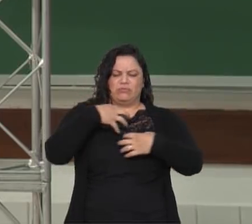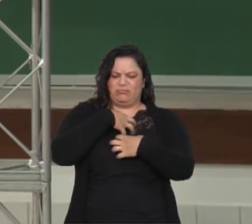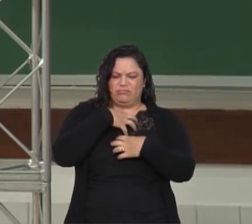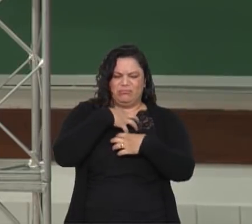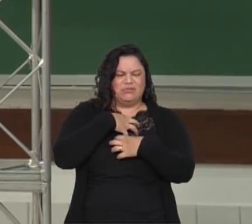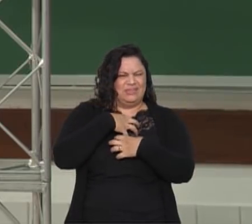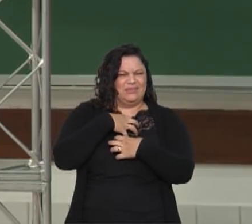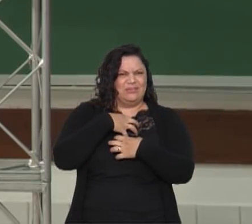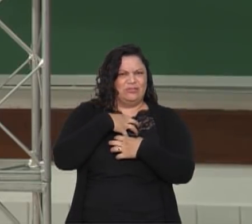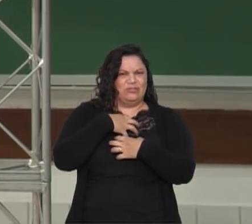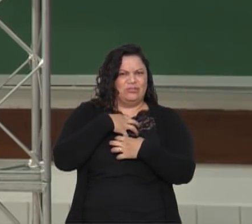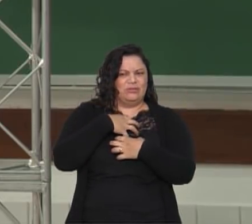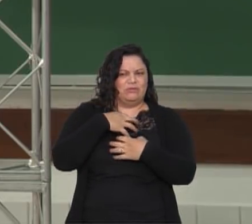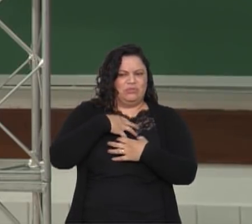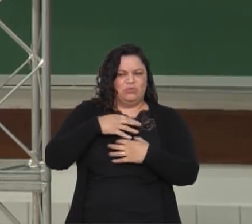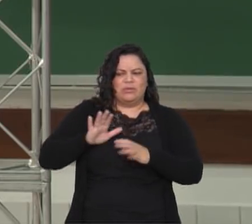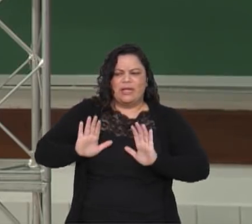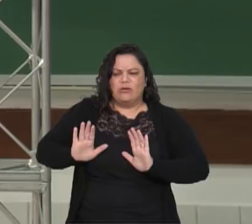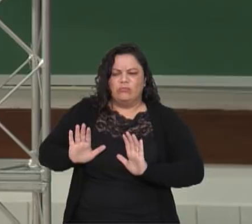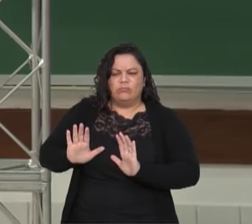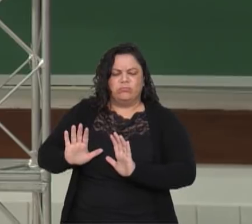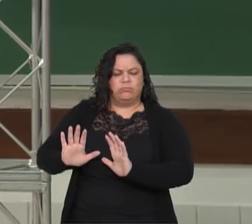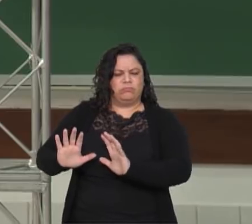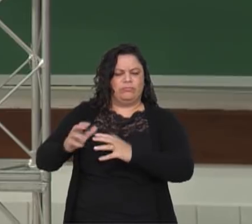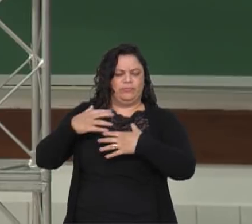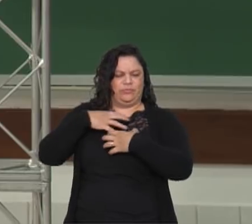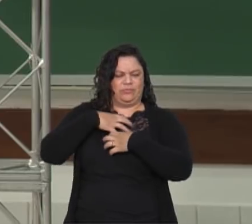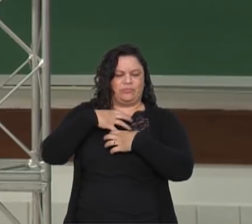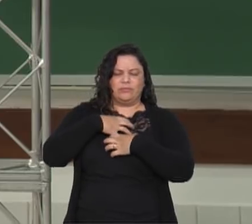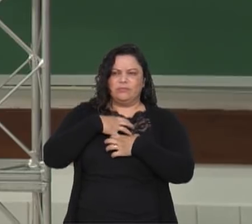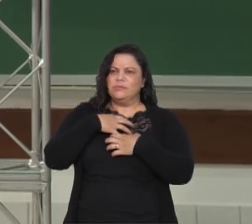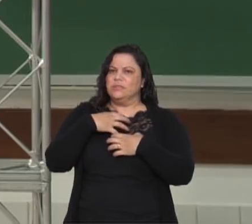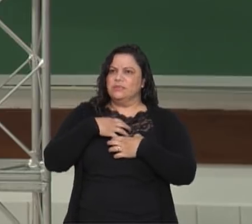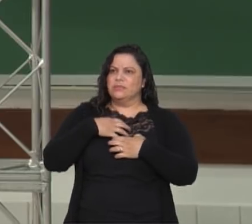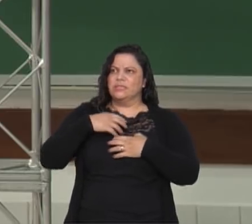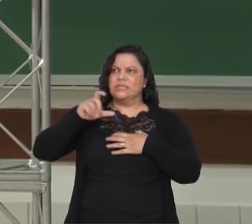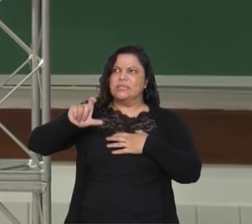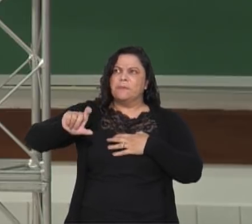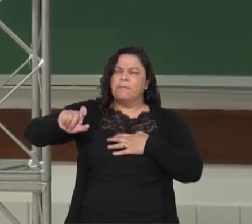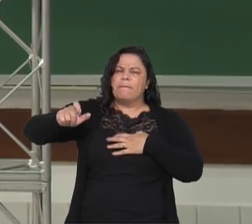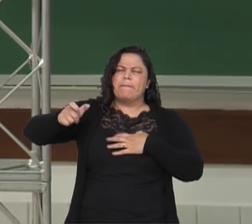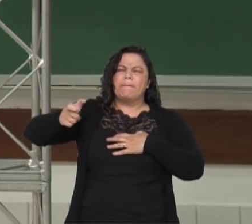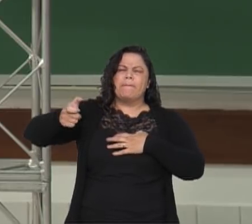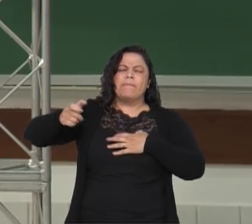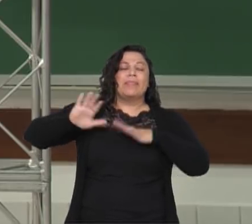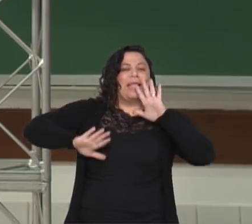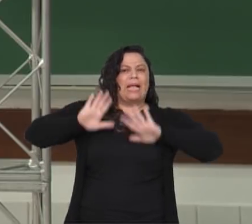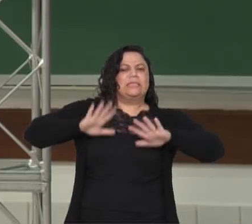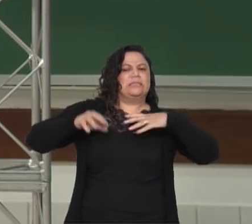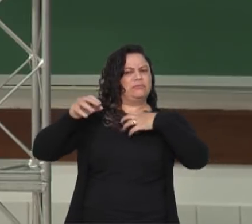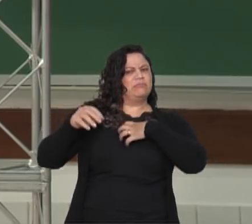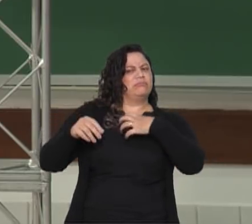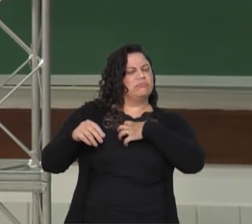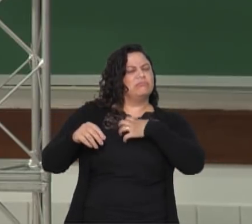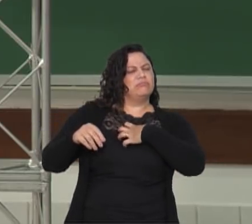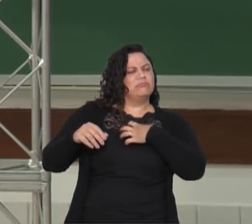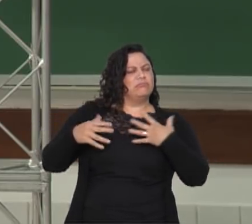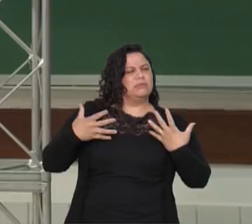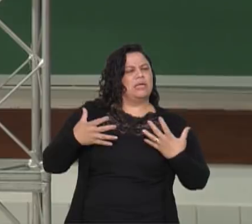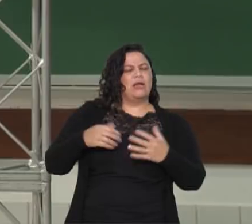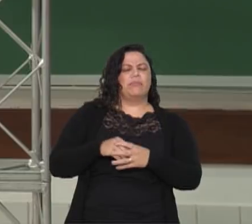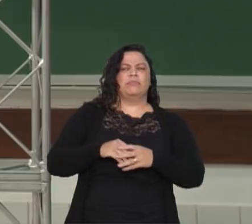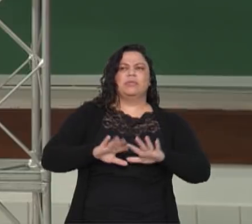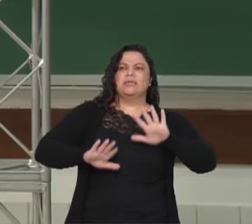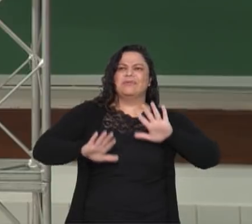em torno de você. Dificilmente a gente faz isso, mas vocês vão ver que é uma super profusão e o quanto que é difícil até separar esses